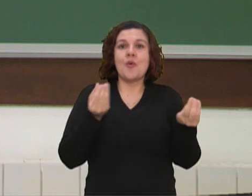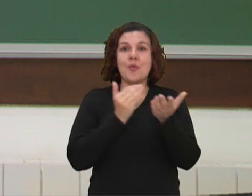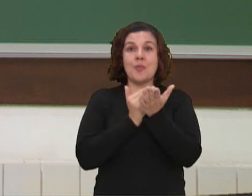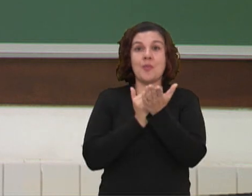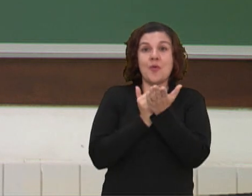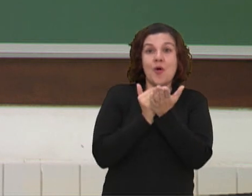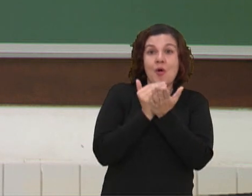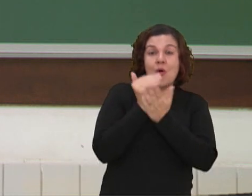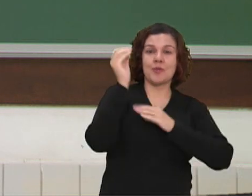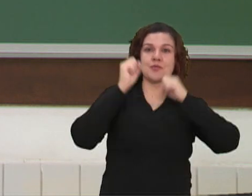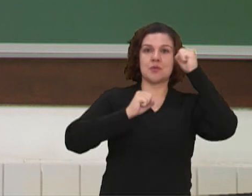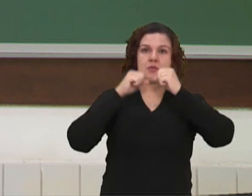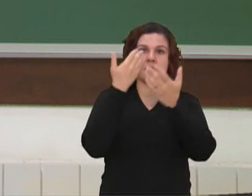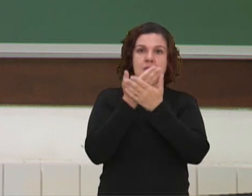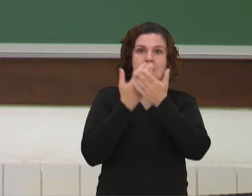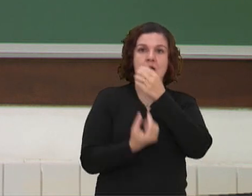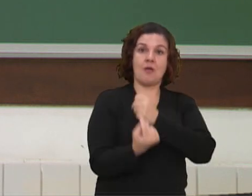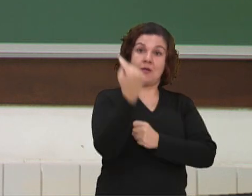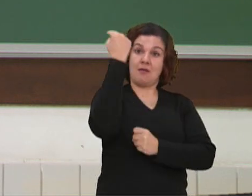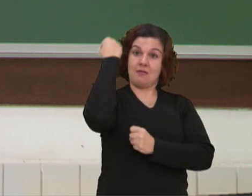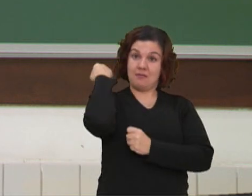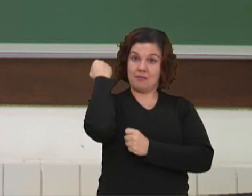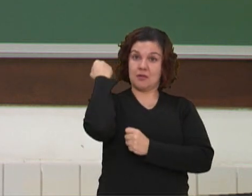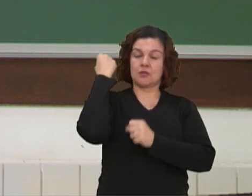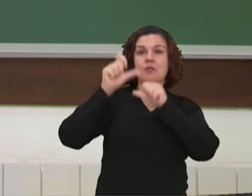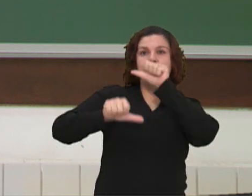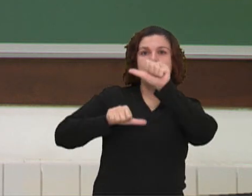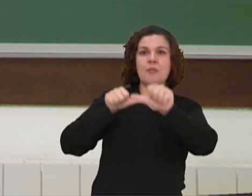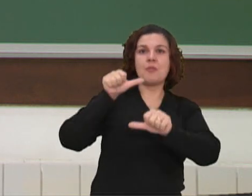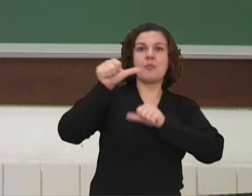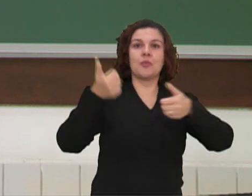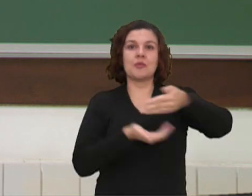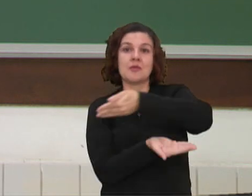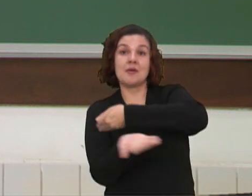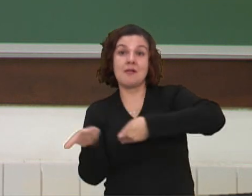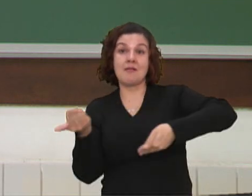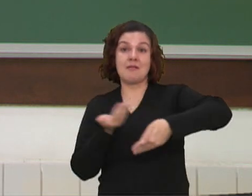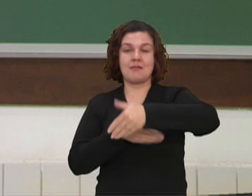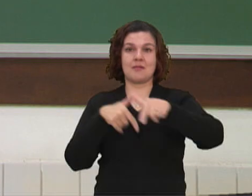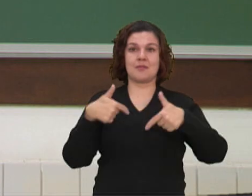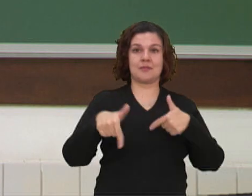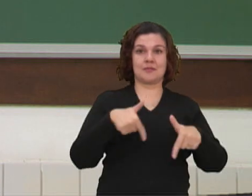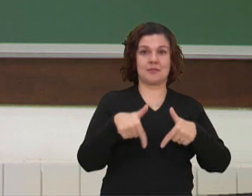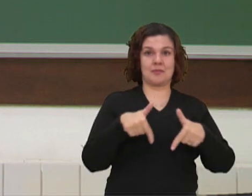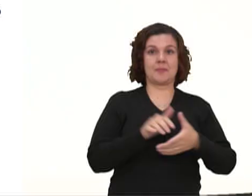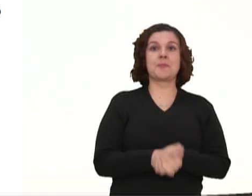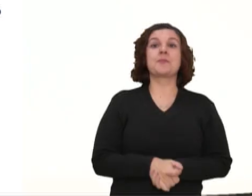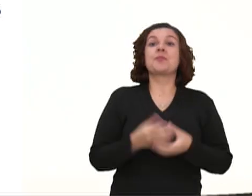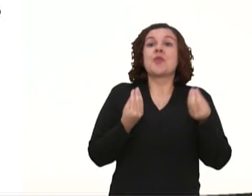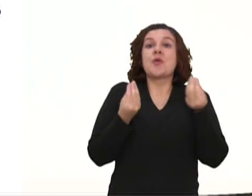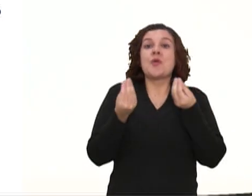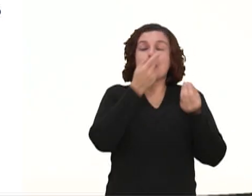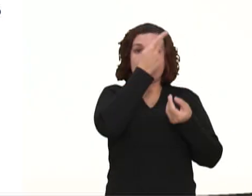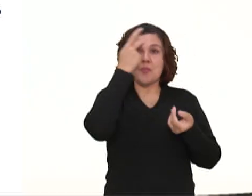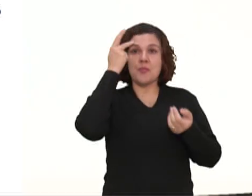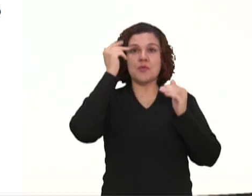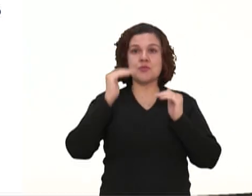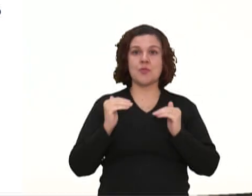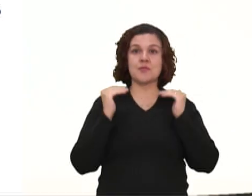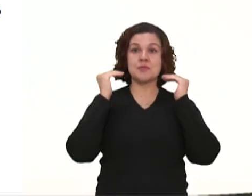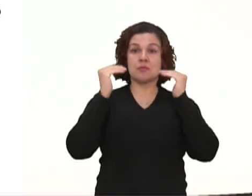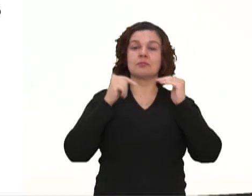já trabalhou em aulas anteriores, altera as relações de trabalho, como as pessoas desenvolvem as